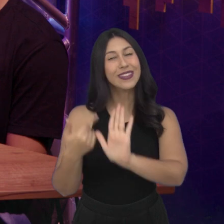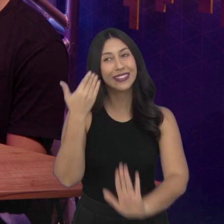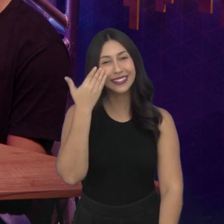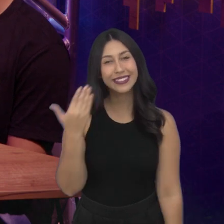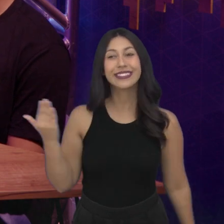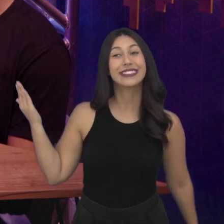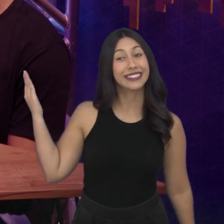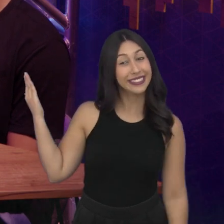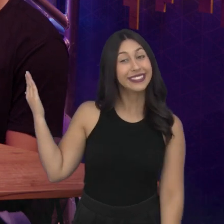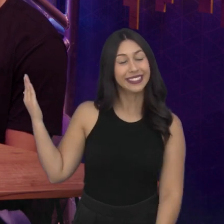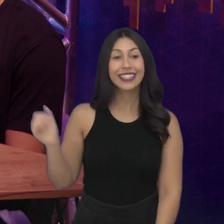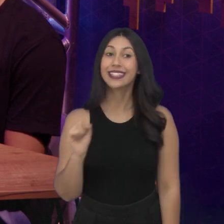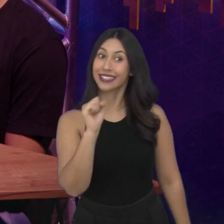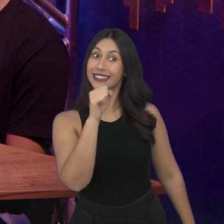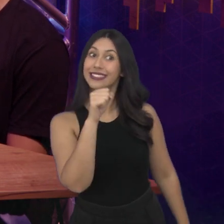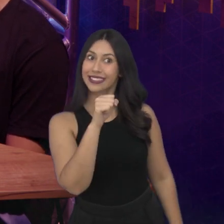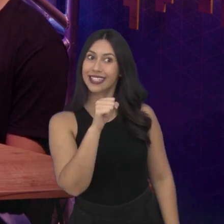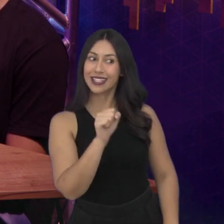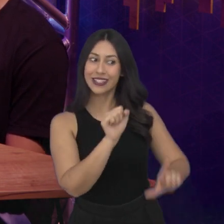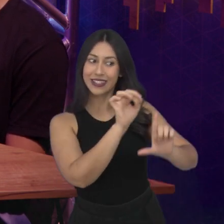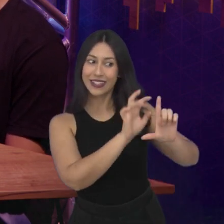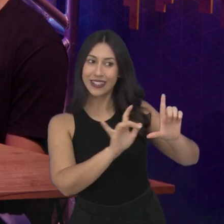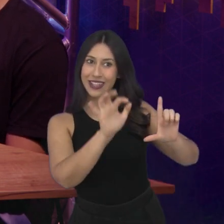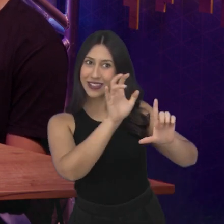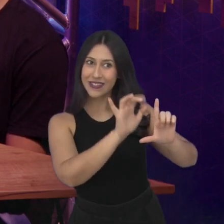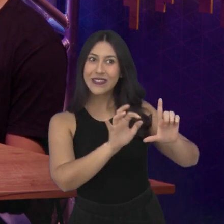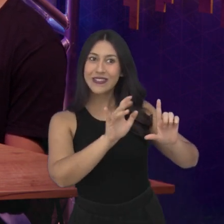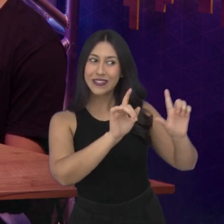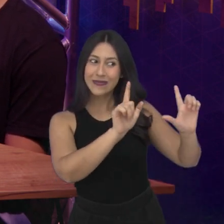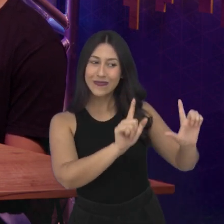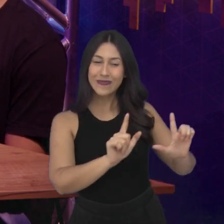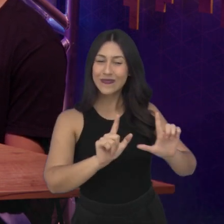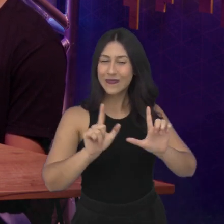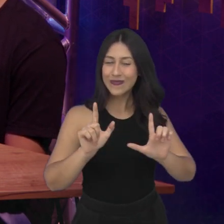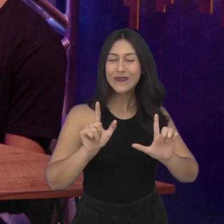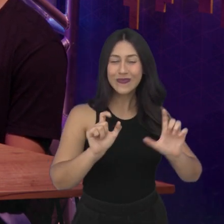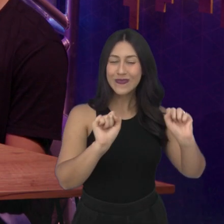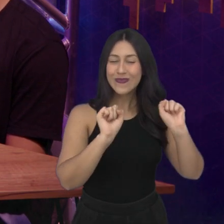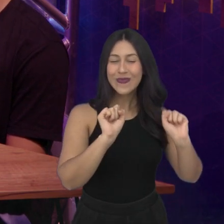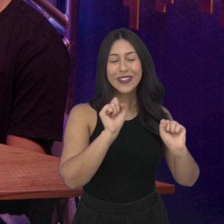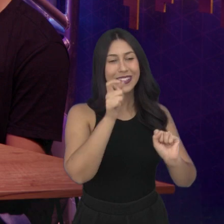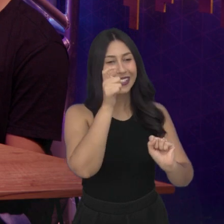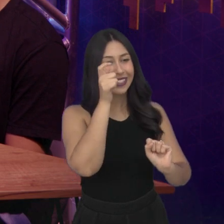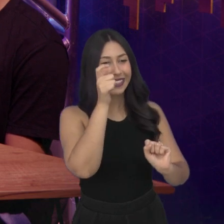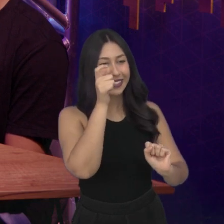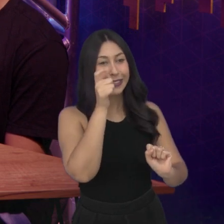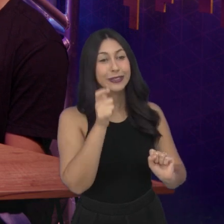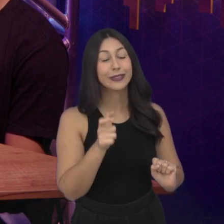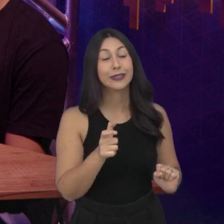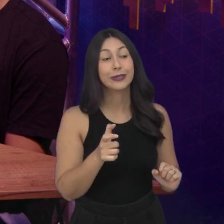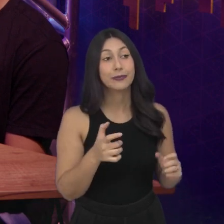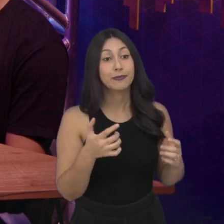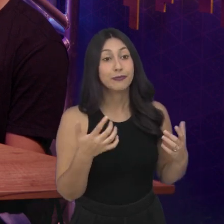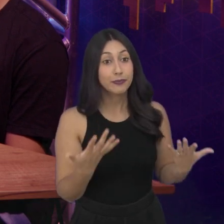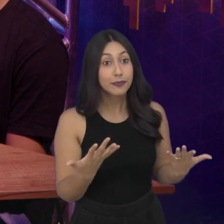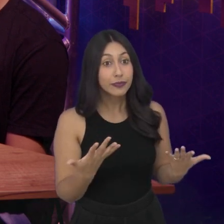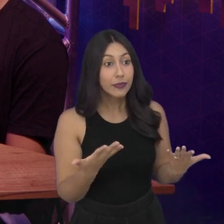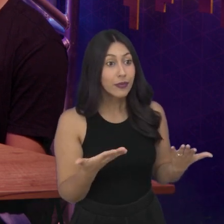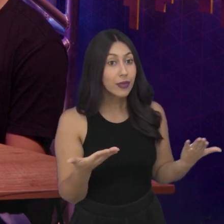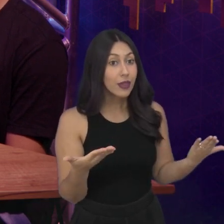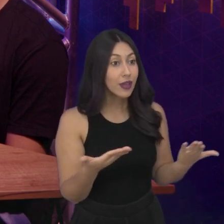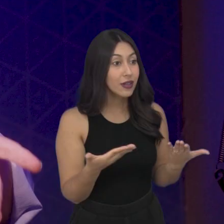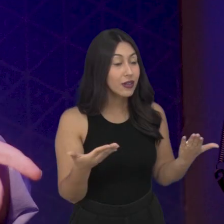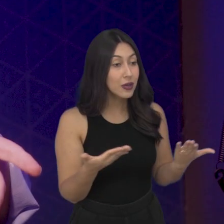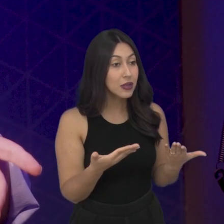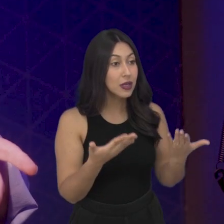ó. Exatamente, Primeira. a gente deixa o link aí pra vocês, o QR Code, pra vocês poderem acessar. E com Healing Fiction